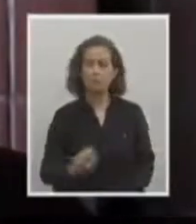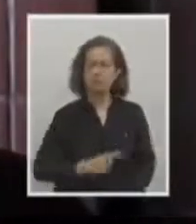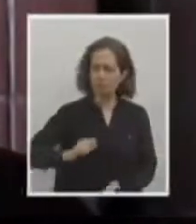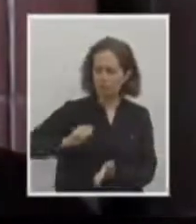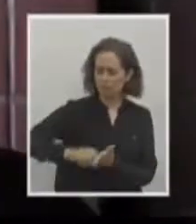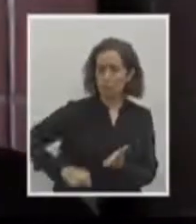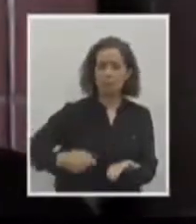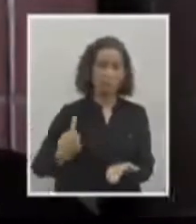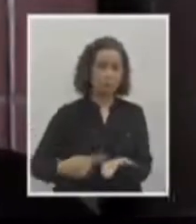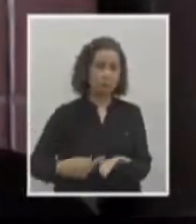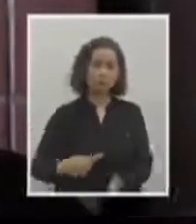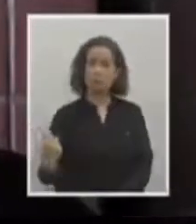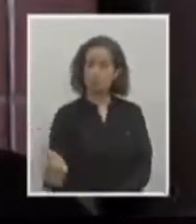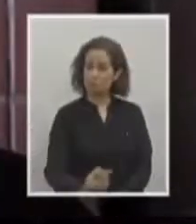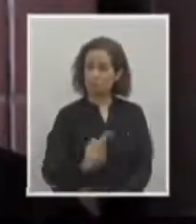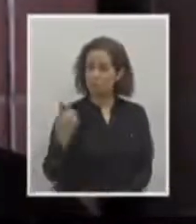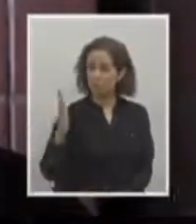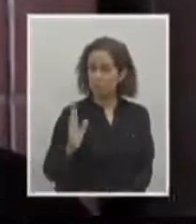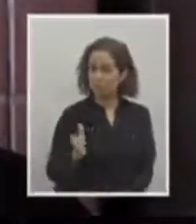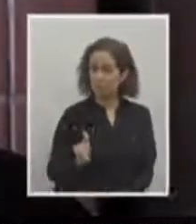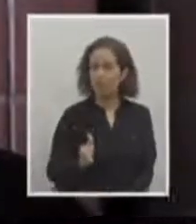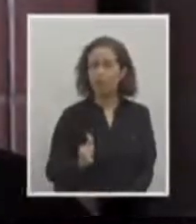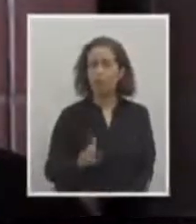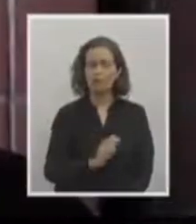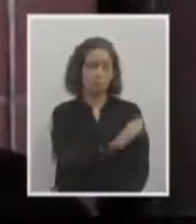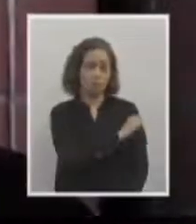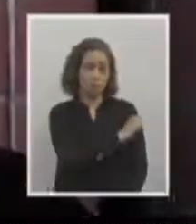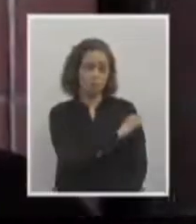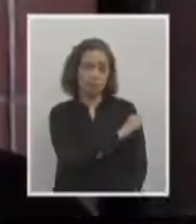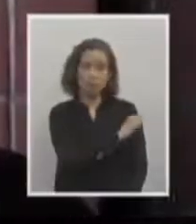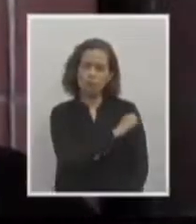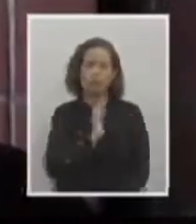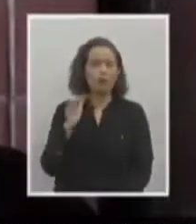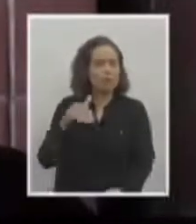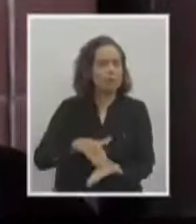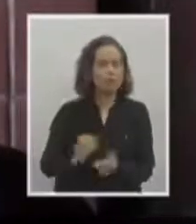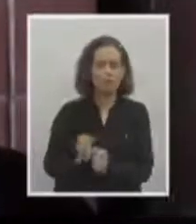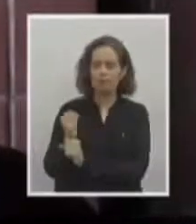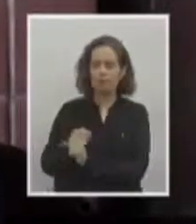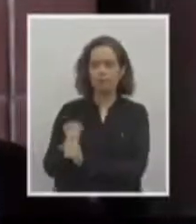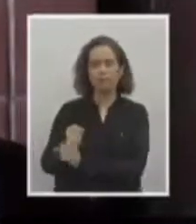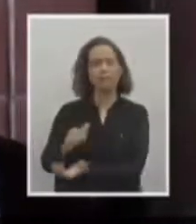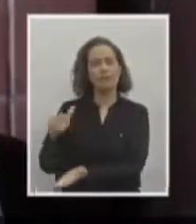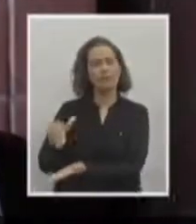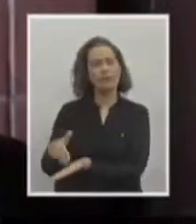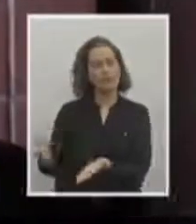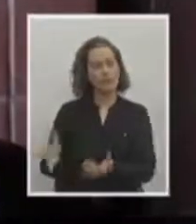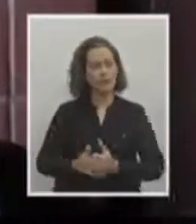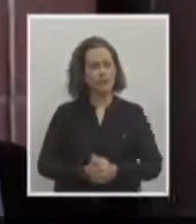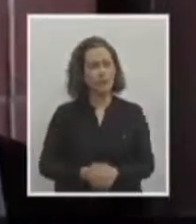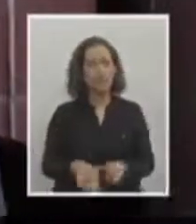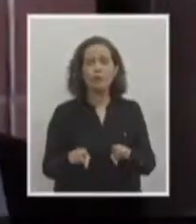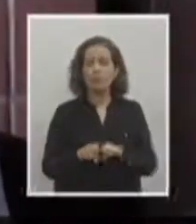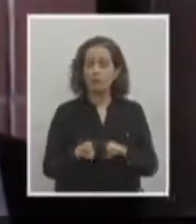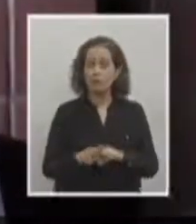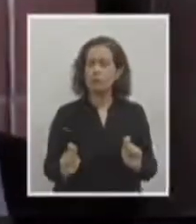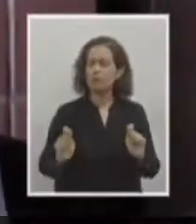nós estaríamos com o aluno, estivemos com o aluno até o final do ano. A gente pode também levar